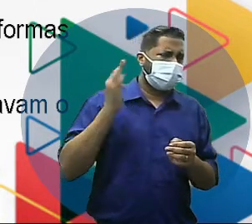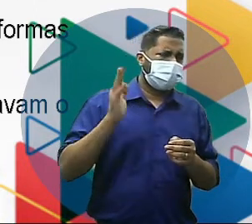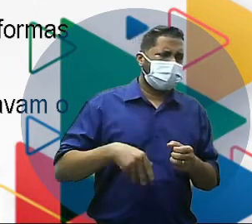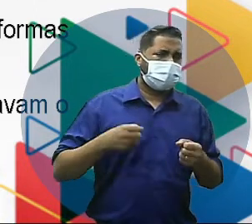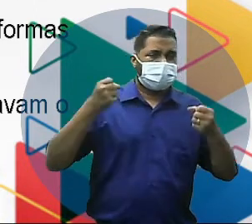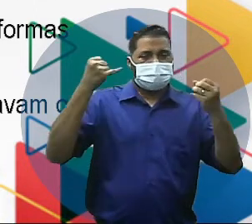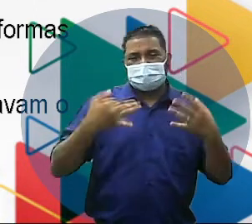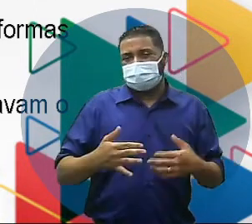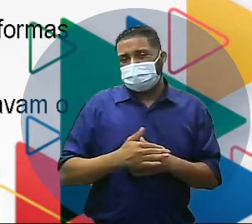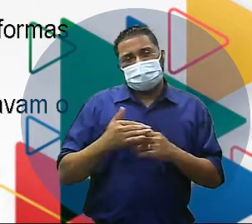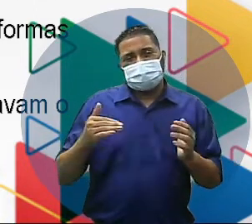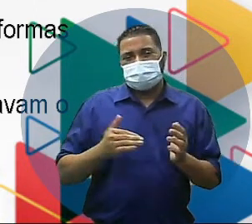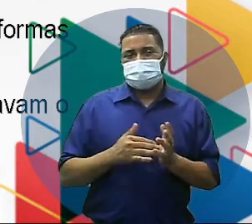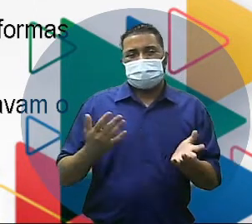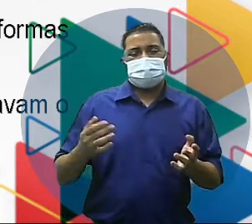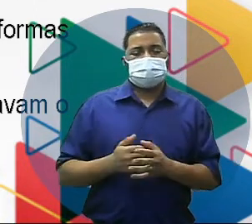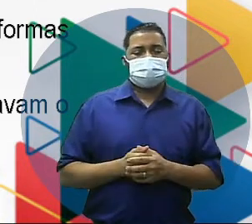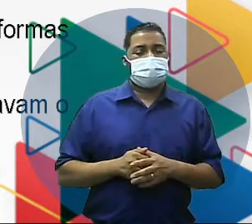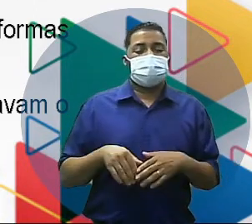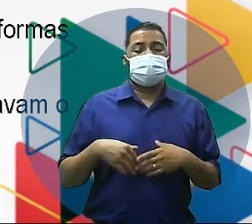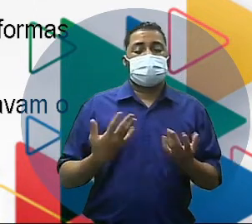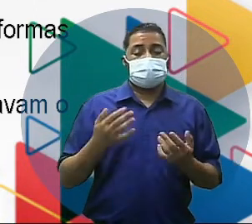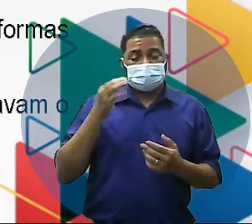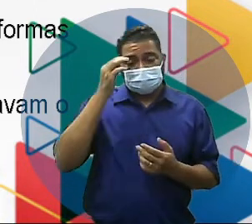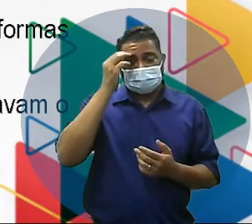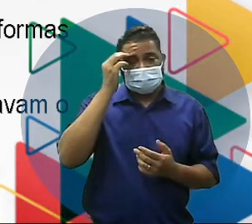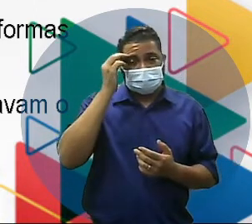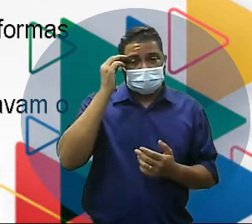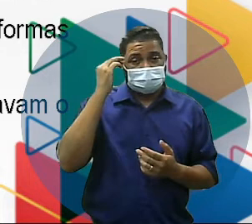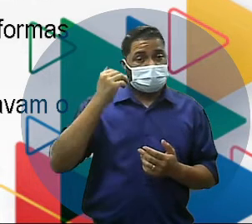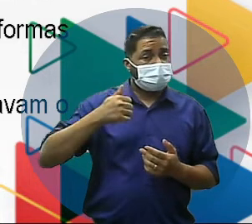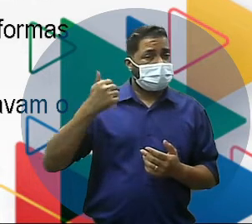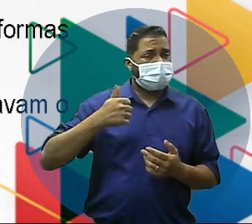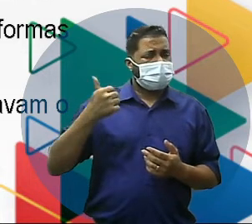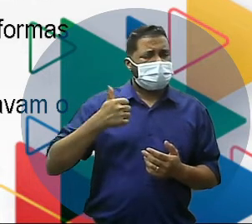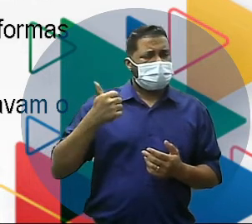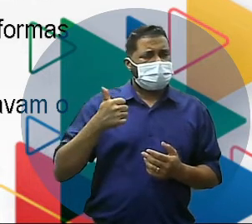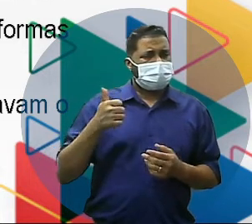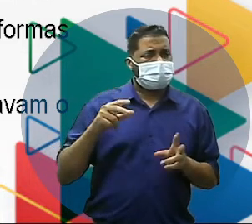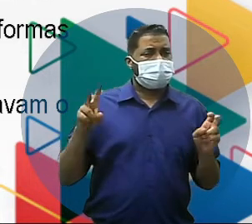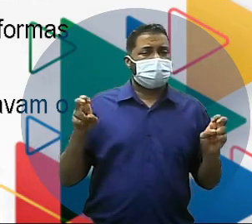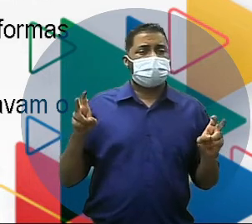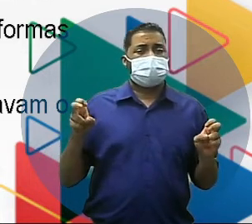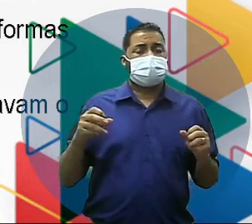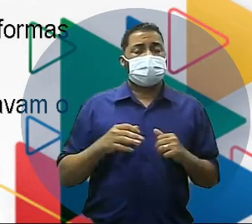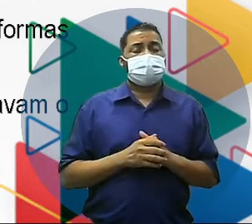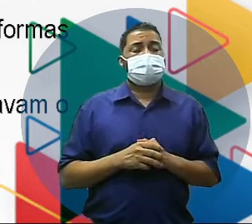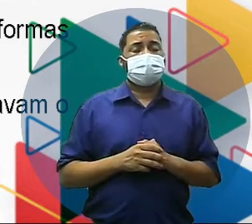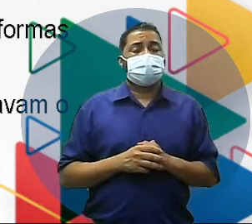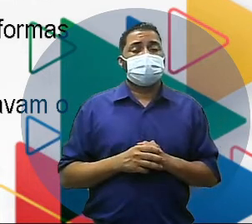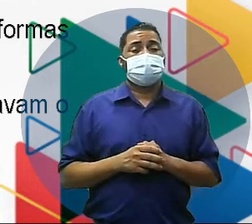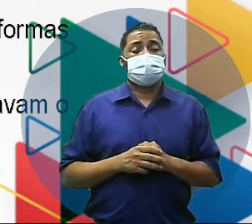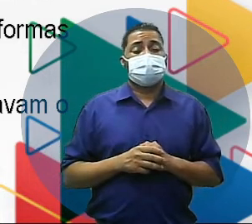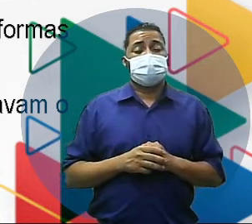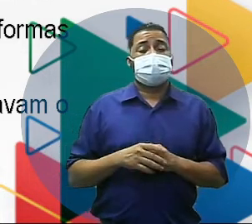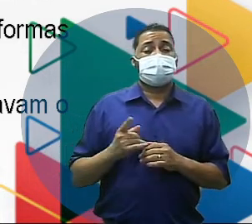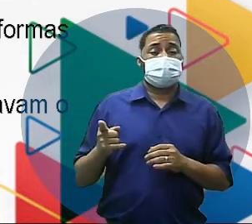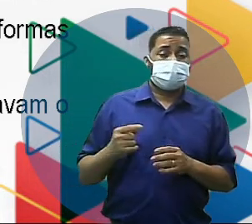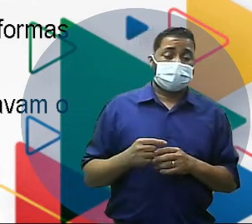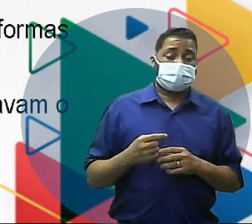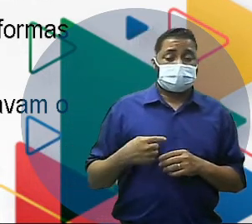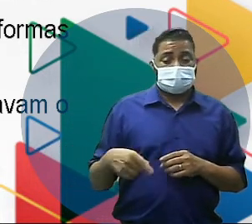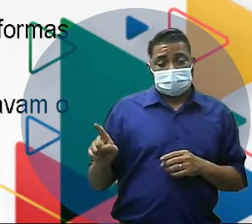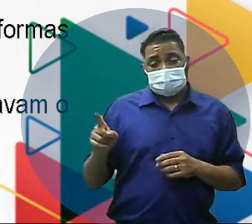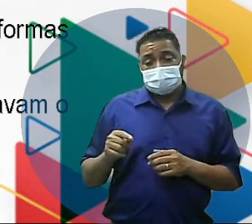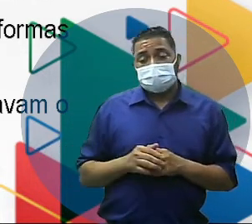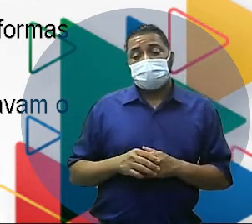contexto, gente. Qual foi o principal motivo que levou ele a ser